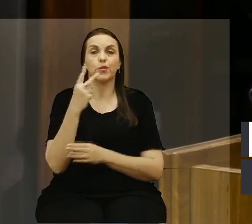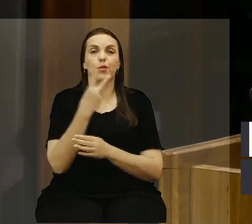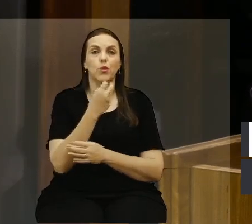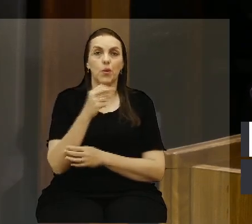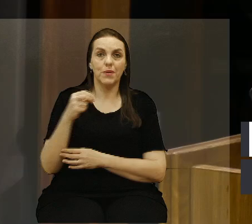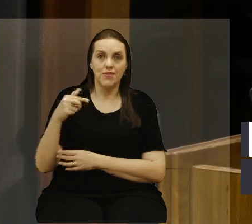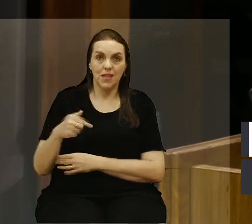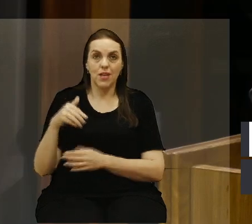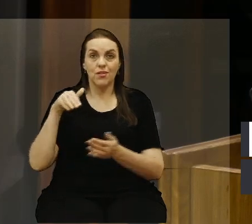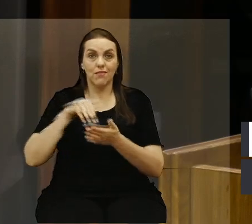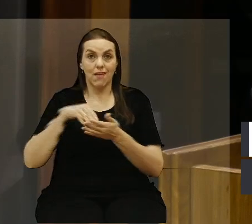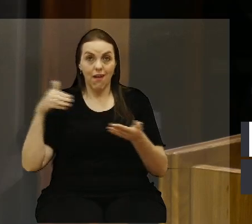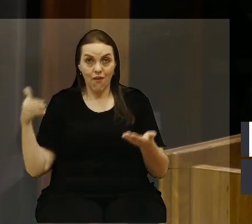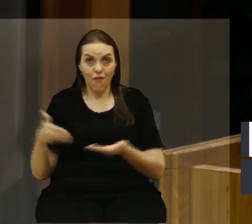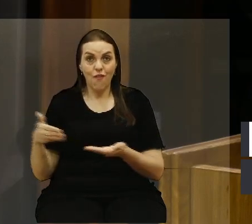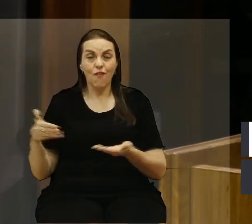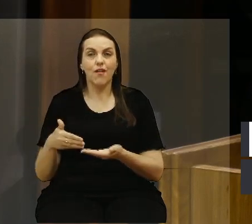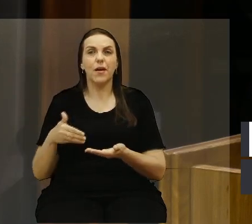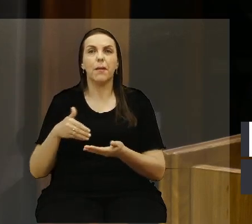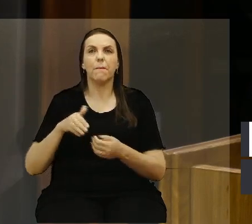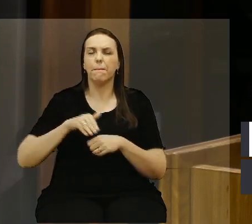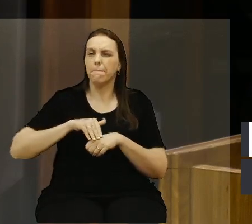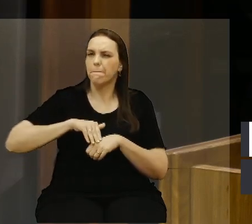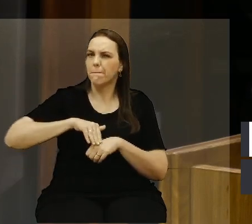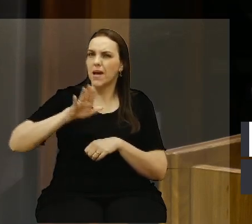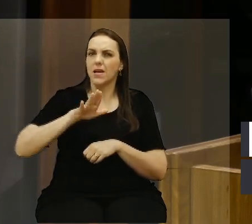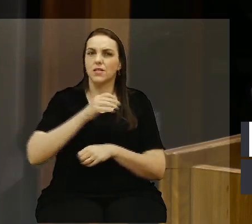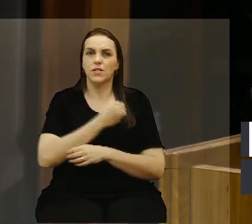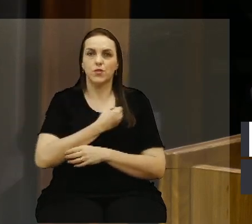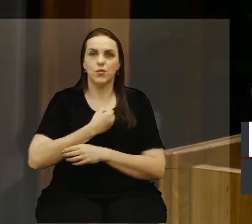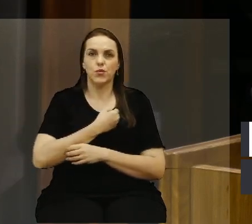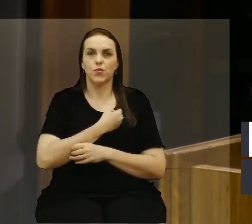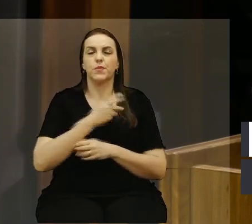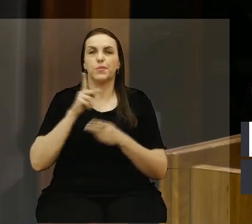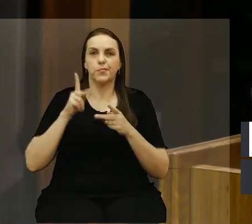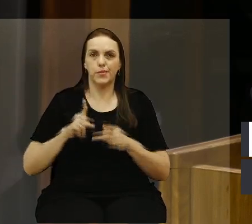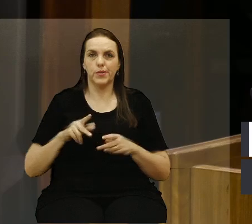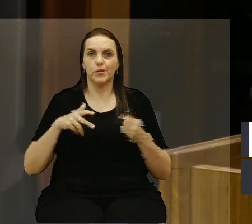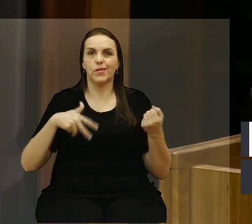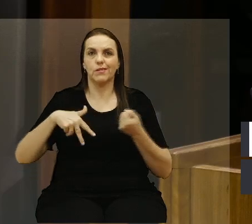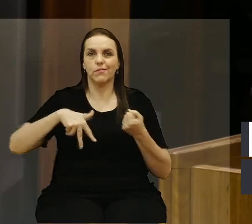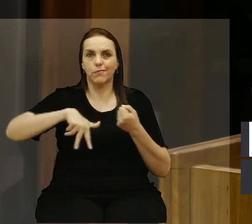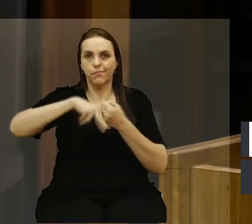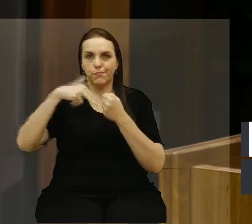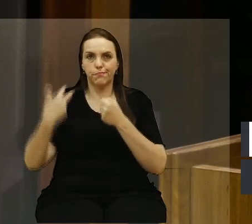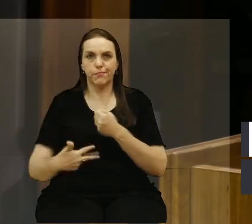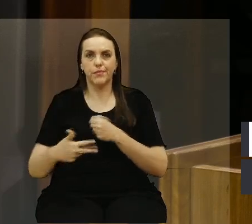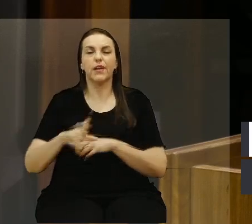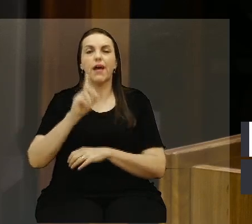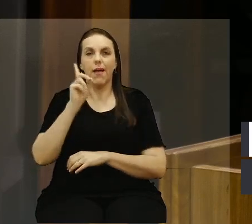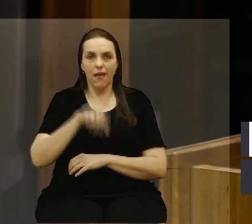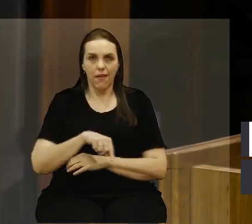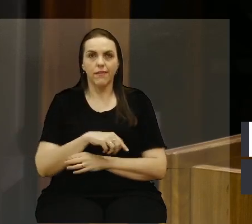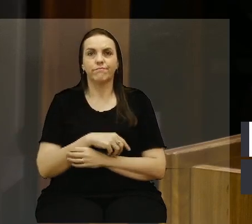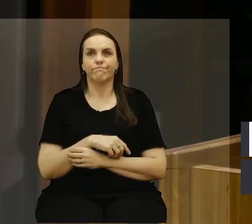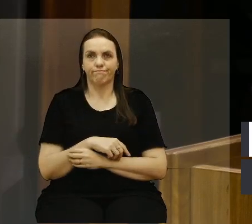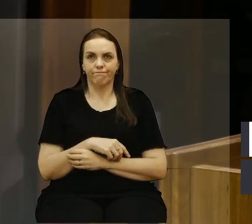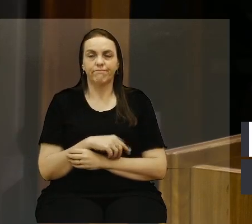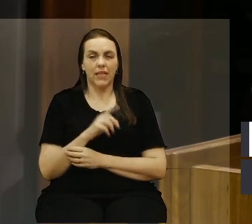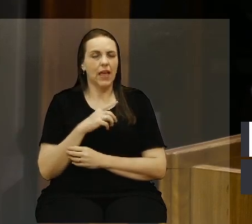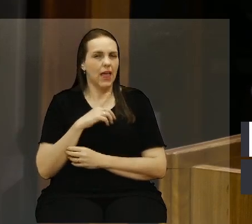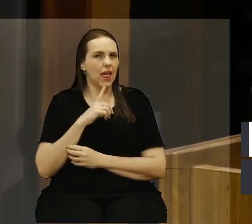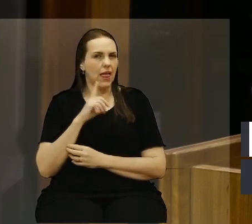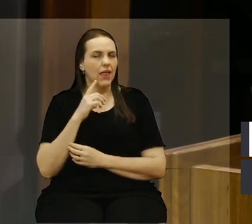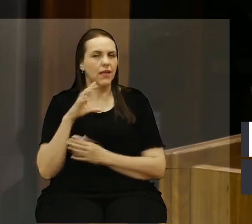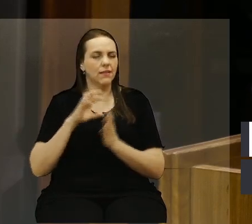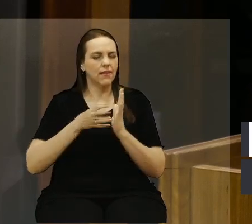é o mês que contempla o maior número de atropelamentos, 30 mortes por atropelamento, mas aqui tem um dado